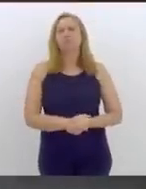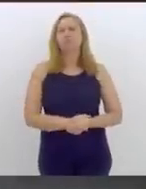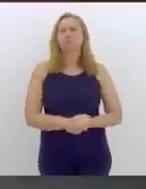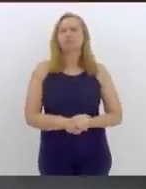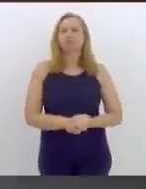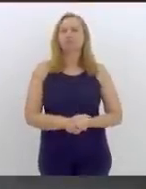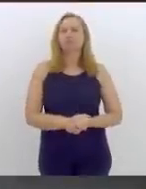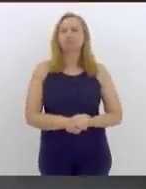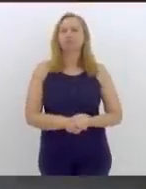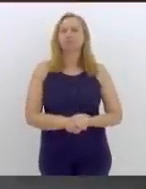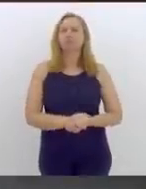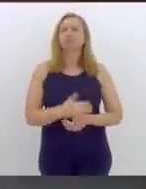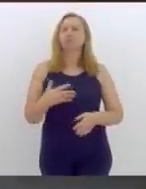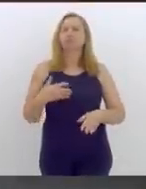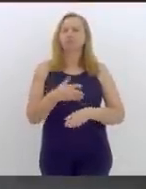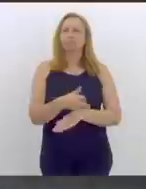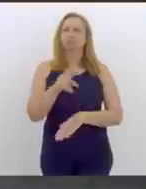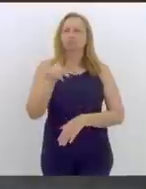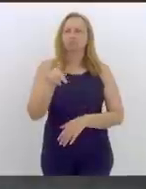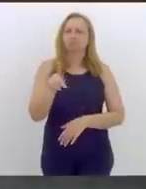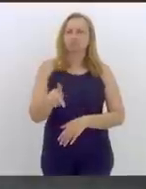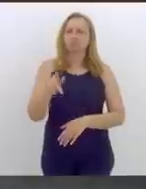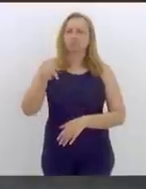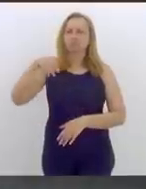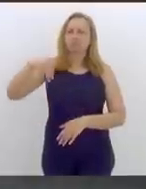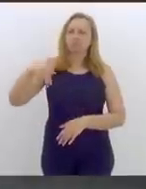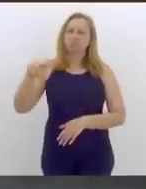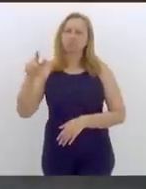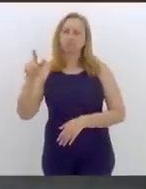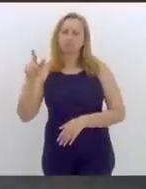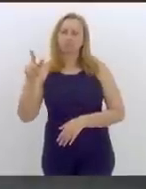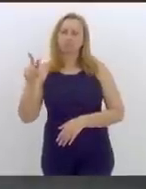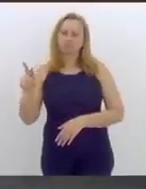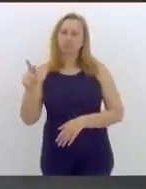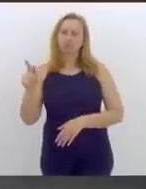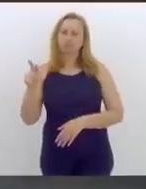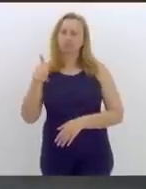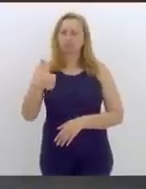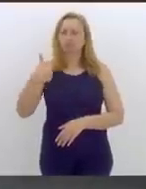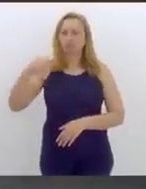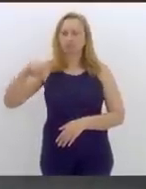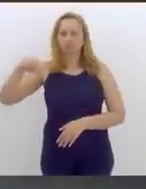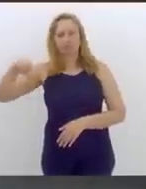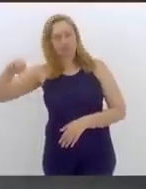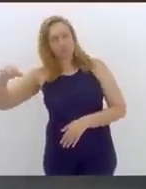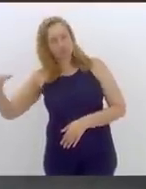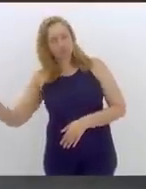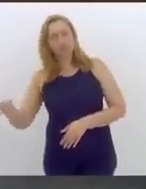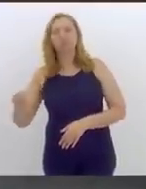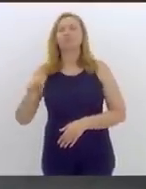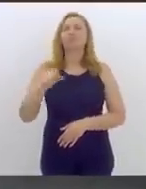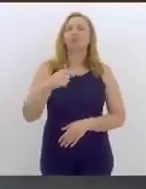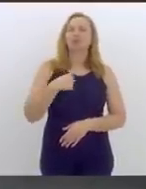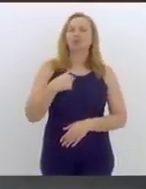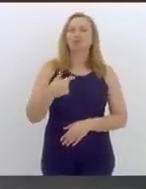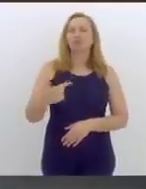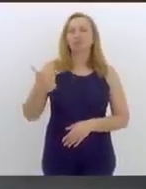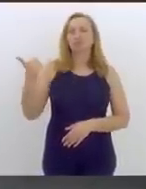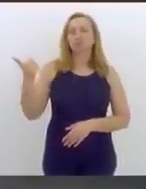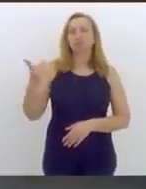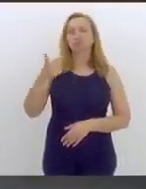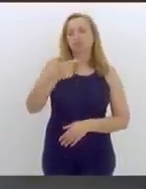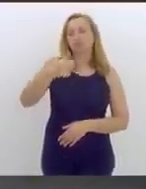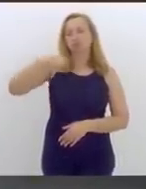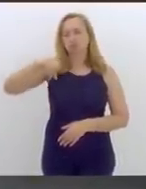na PMERJ em 1968 eu em 1994 foi baleado em 1995 foi reformado porque não tive